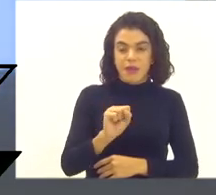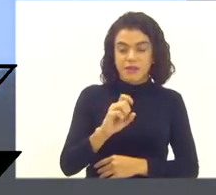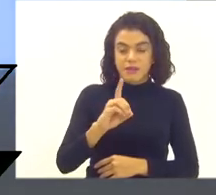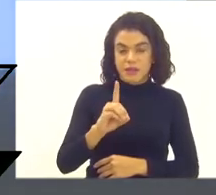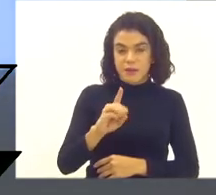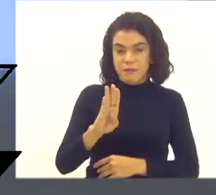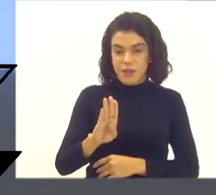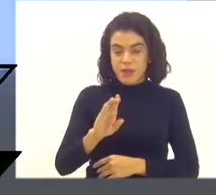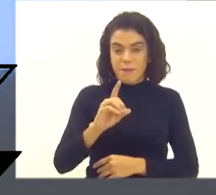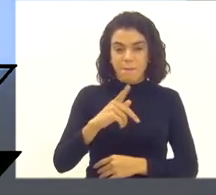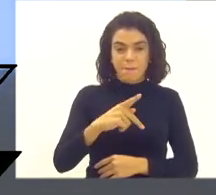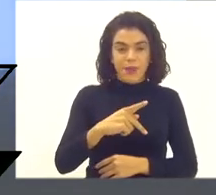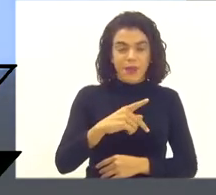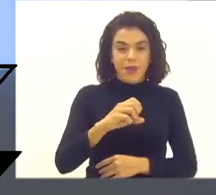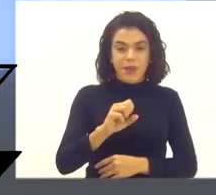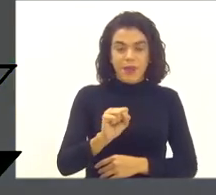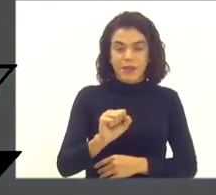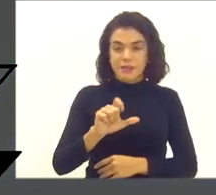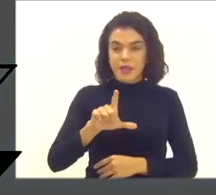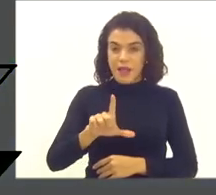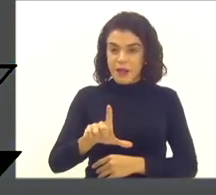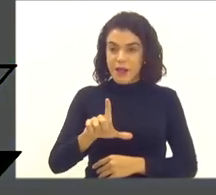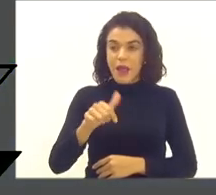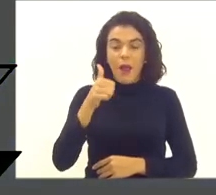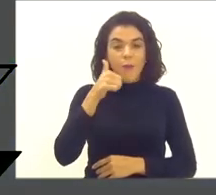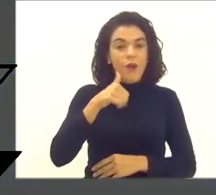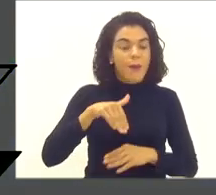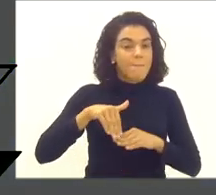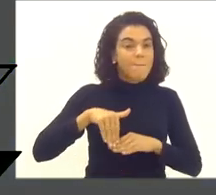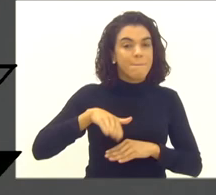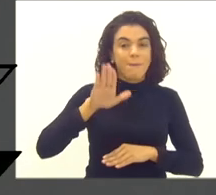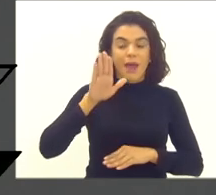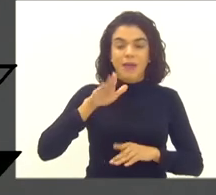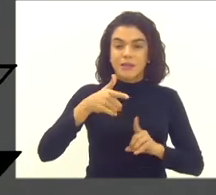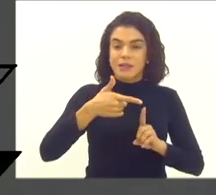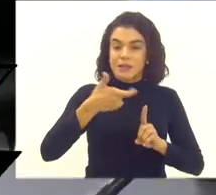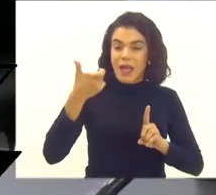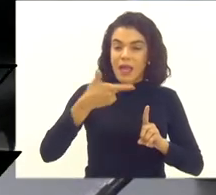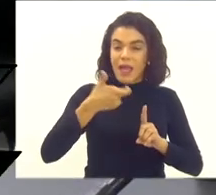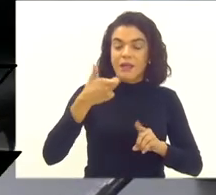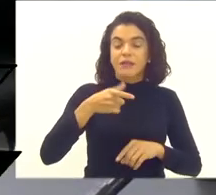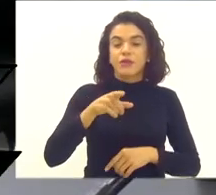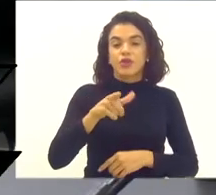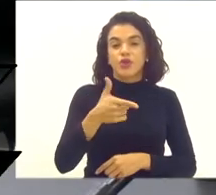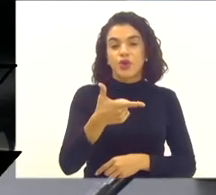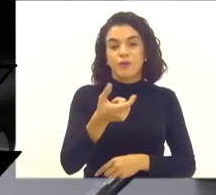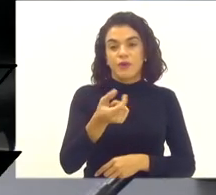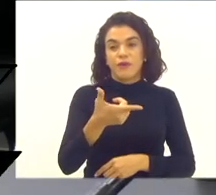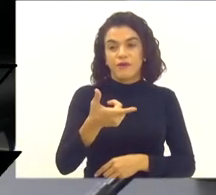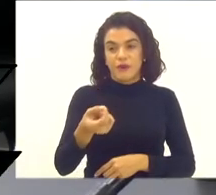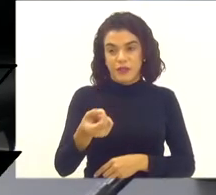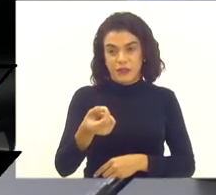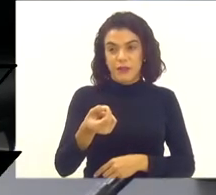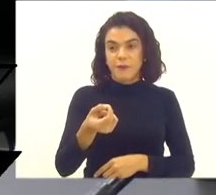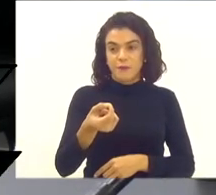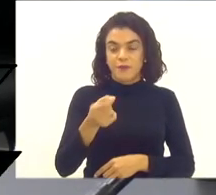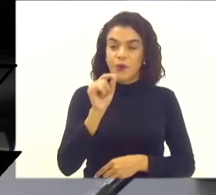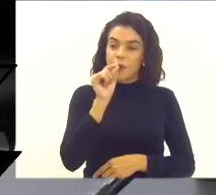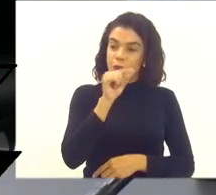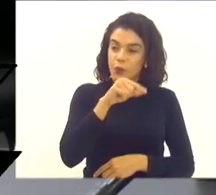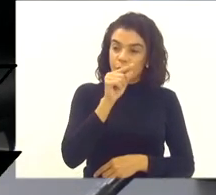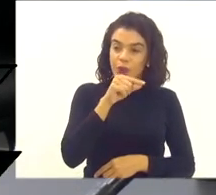né ela foi a mulher mais atacada no Twitter em 2020 a rede Twitter sendo